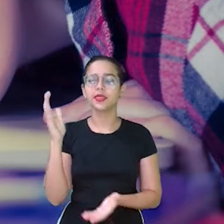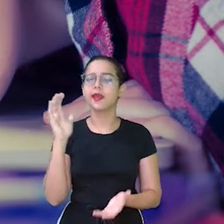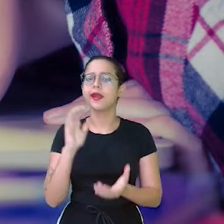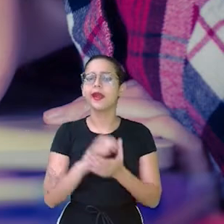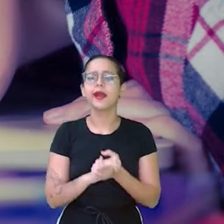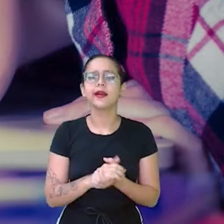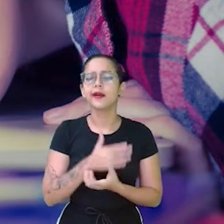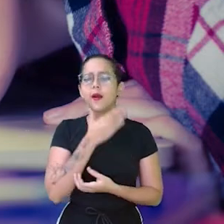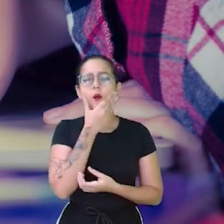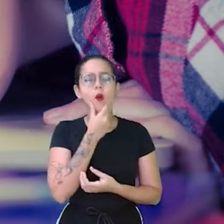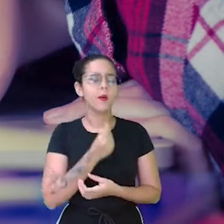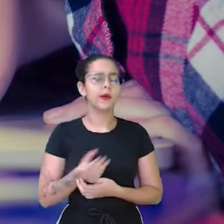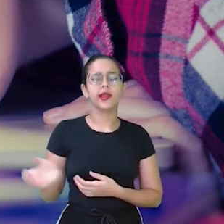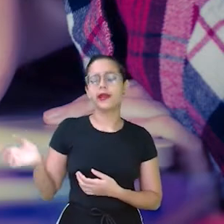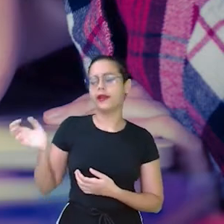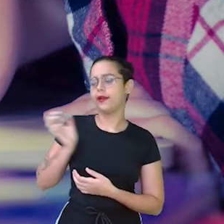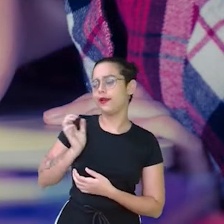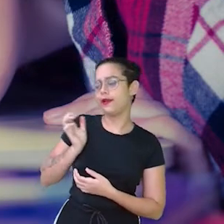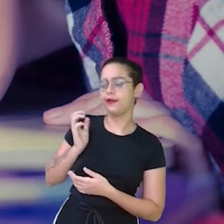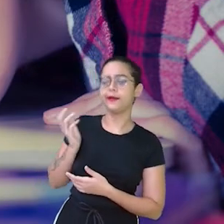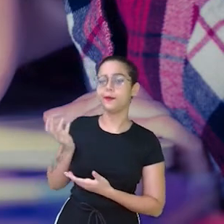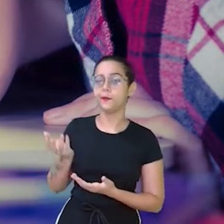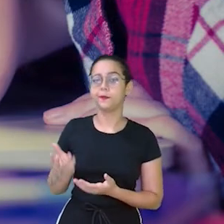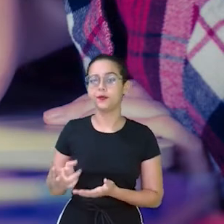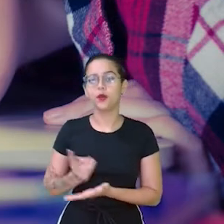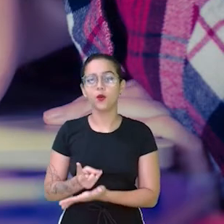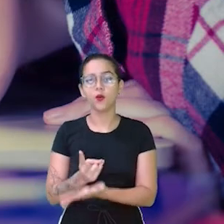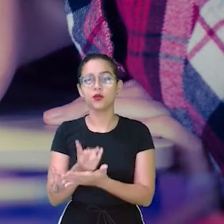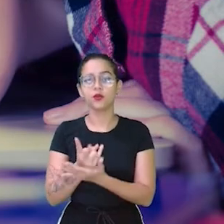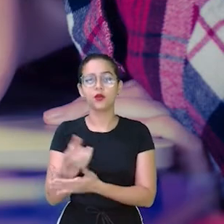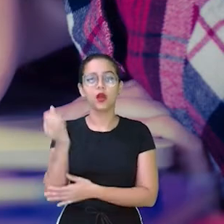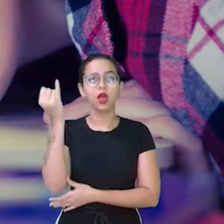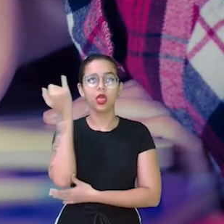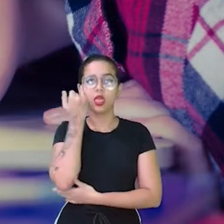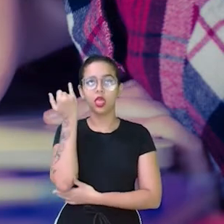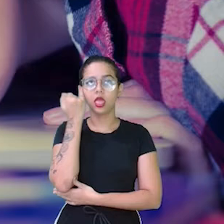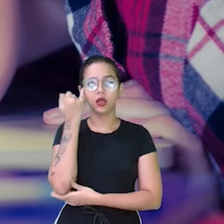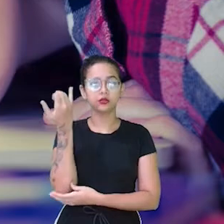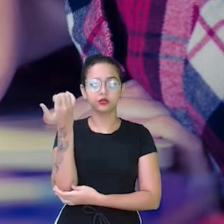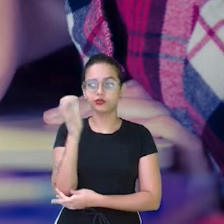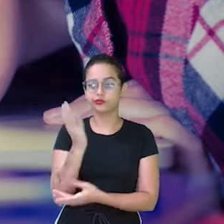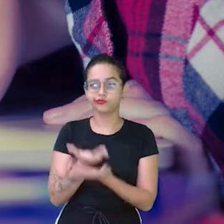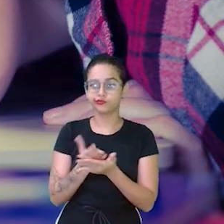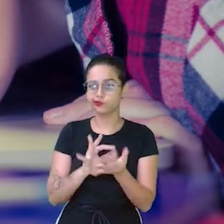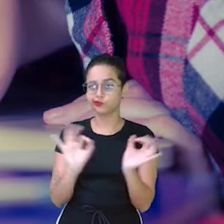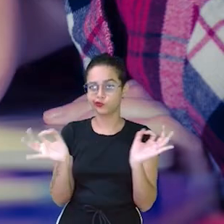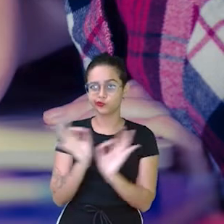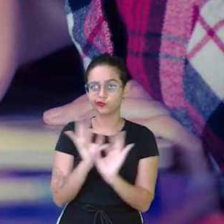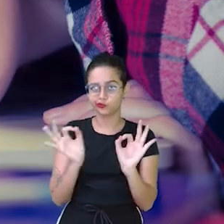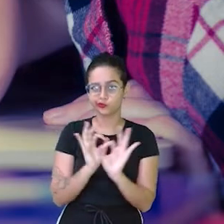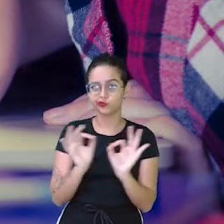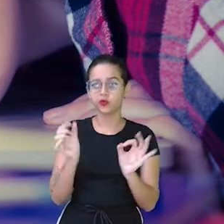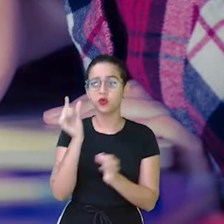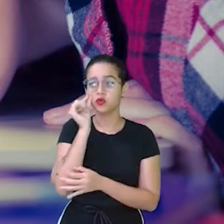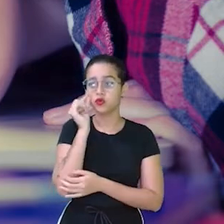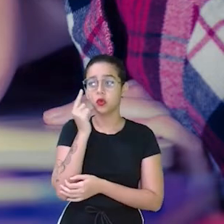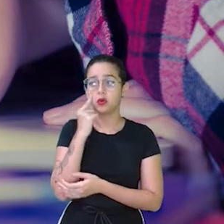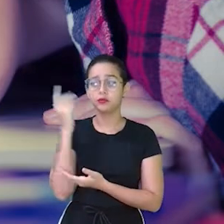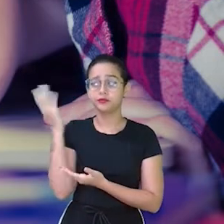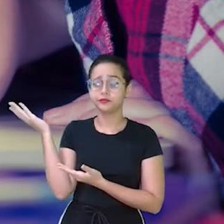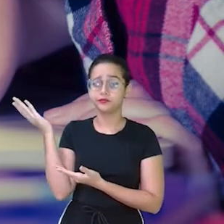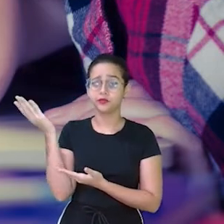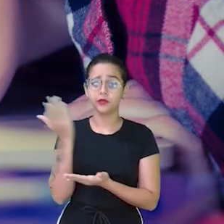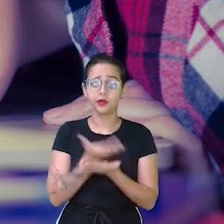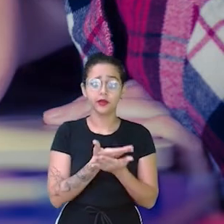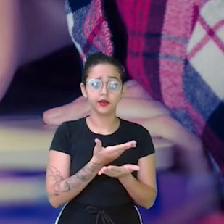casar com um rapaz rico e continuava lá preguiçosa, não queria saber de estudar, dava até um sono durante a aula, Nos